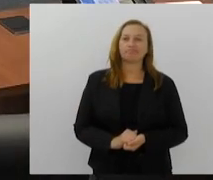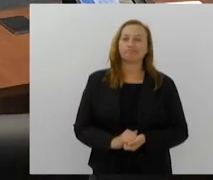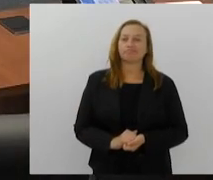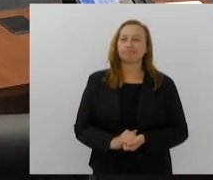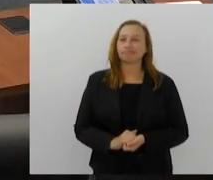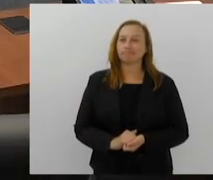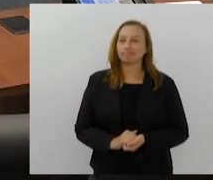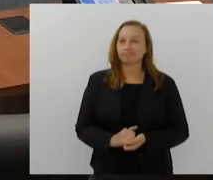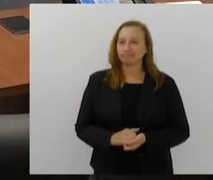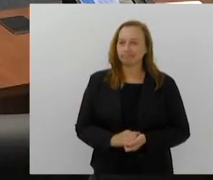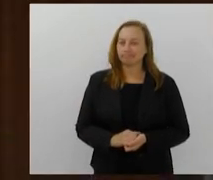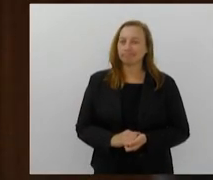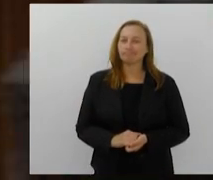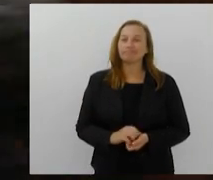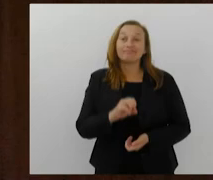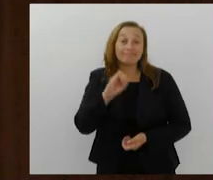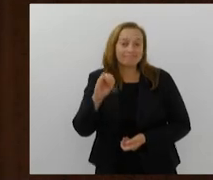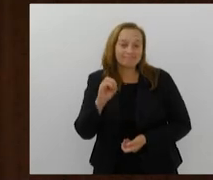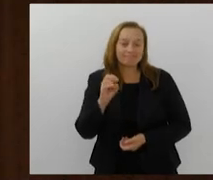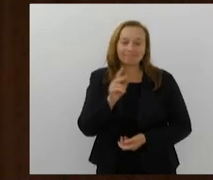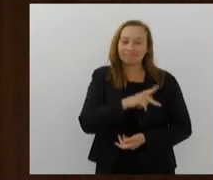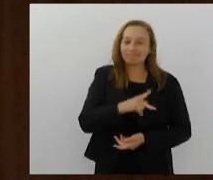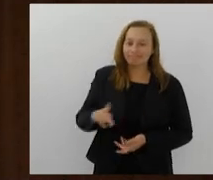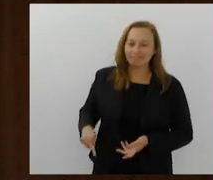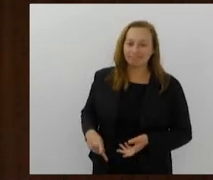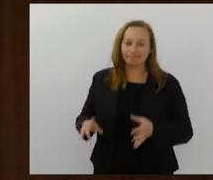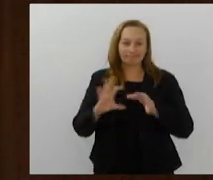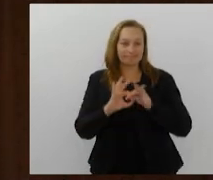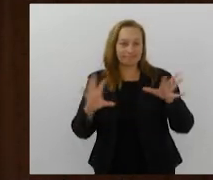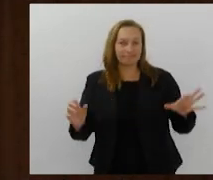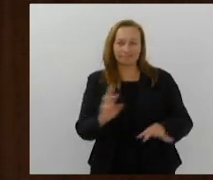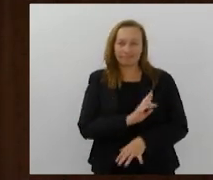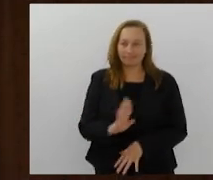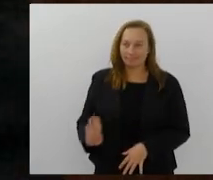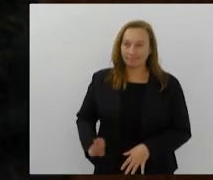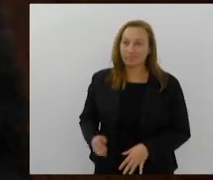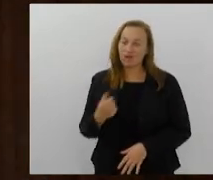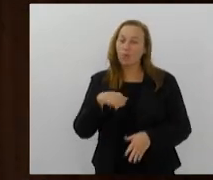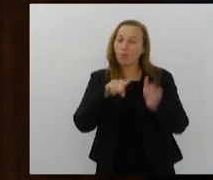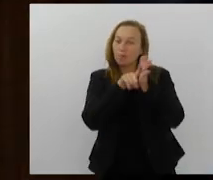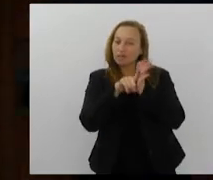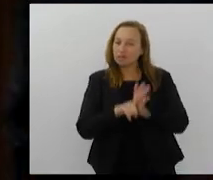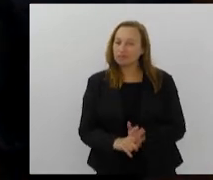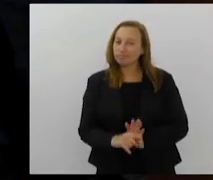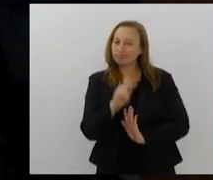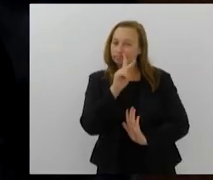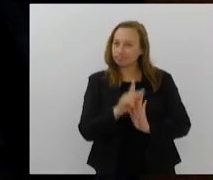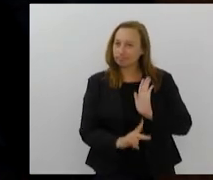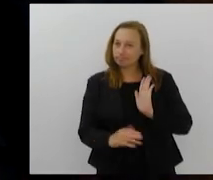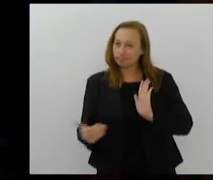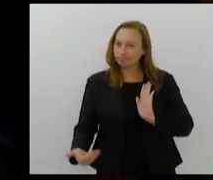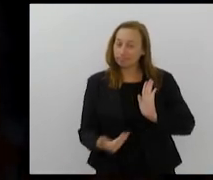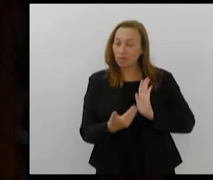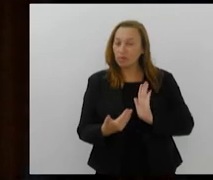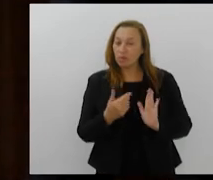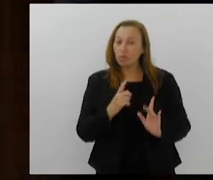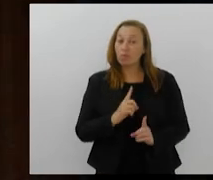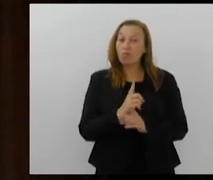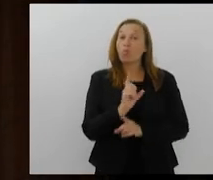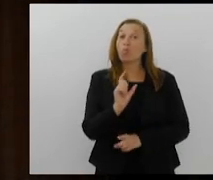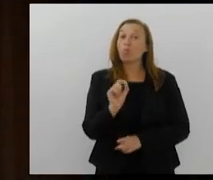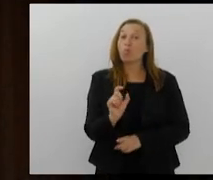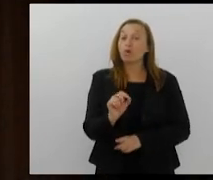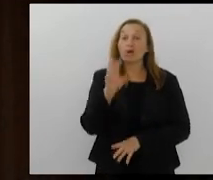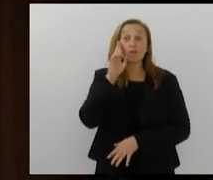alô. Abriu? Presidente Democrático Bacelar, eu pesquisando esse projeto, descobri que